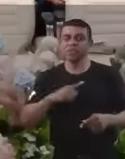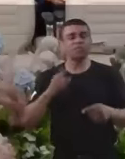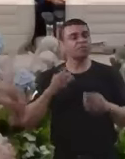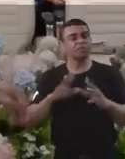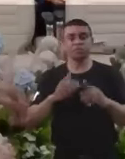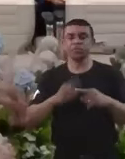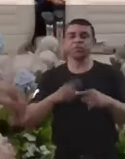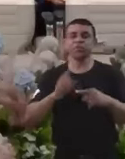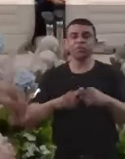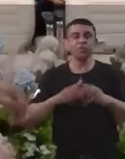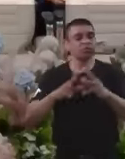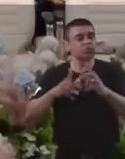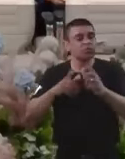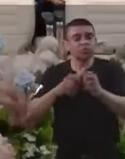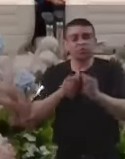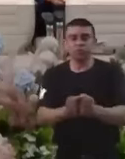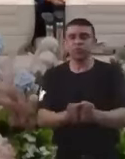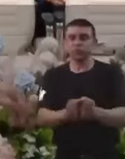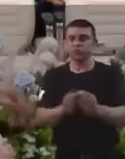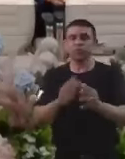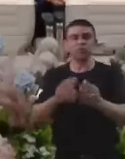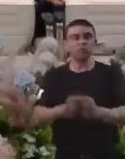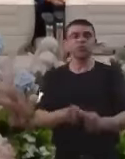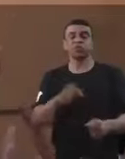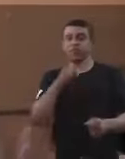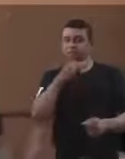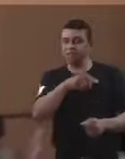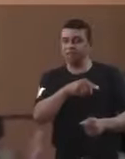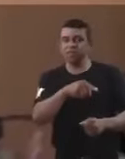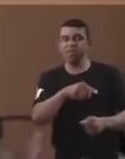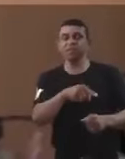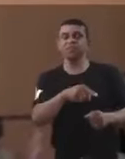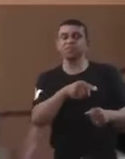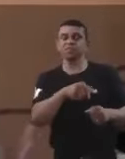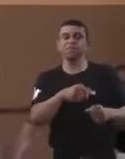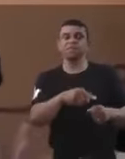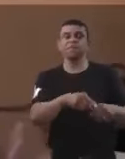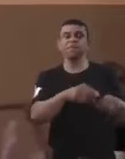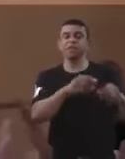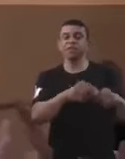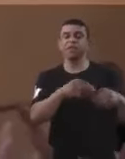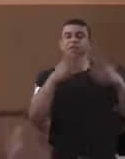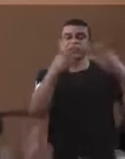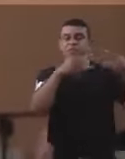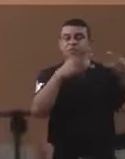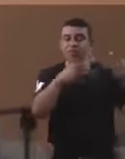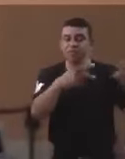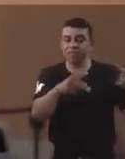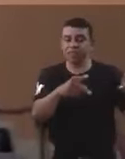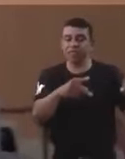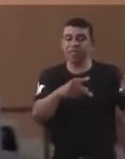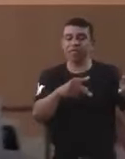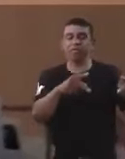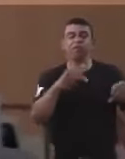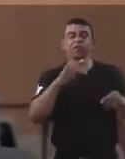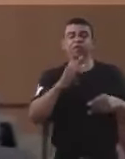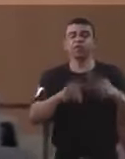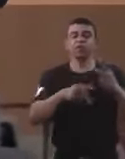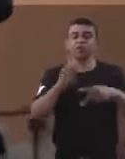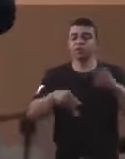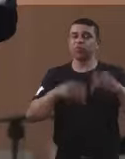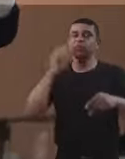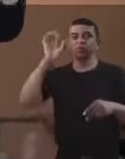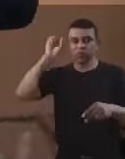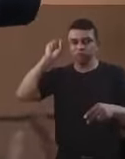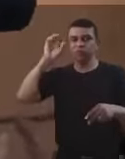que em trevas disser, a luz será ouvido. O que falaste ao ouvido no gabinete, sobre